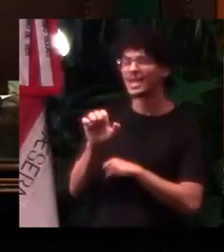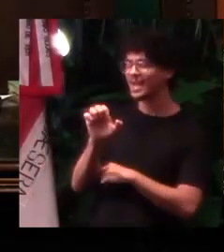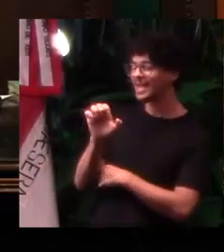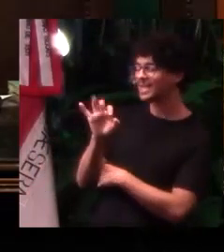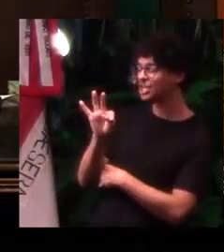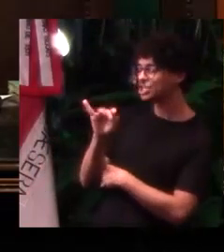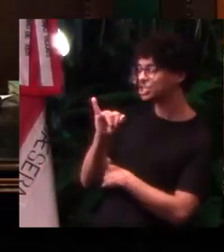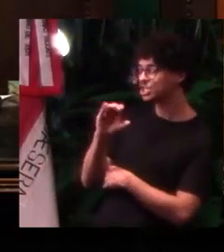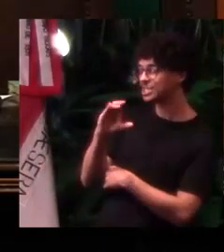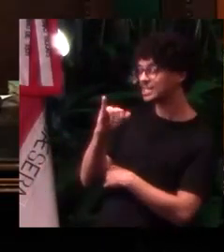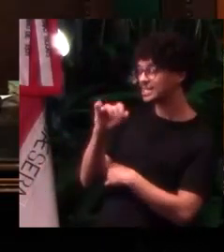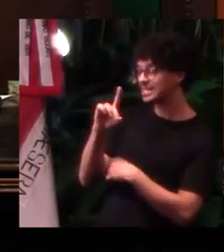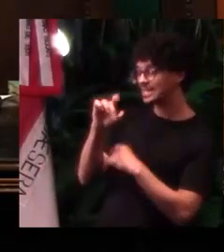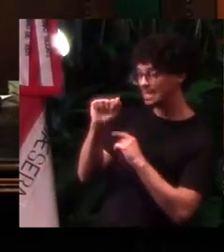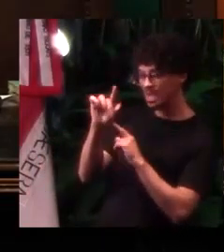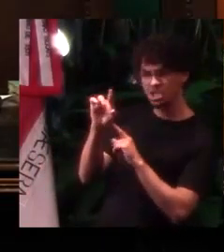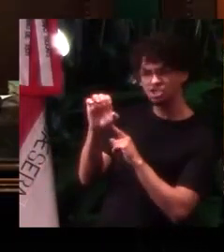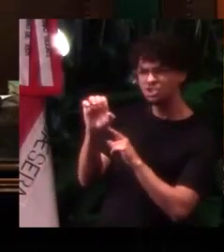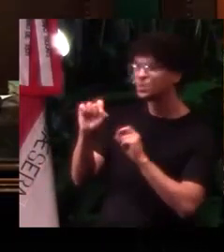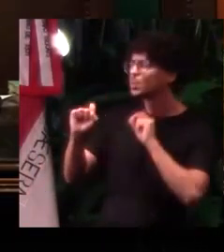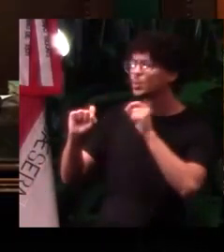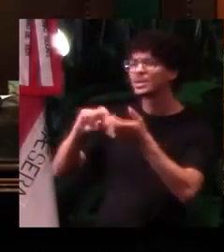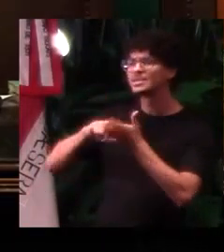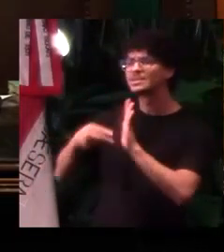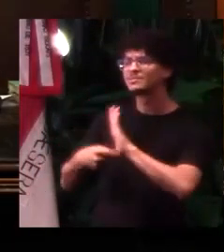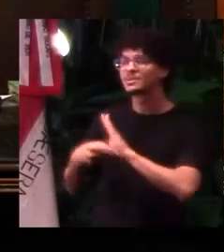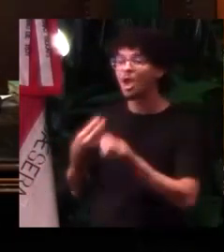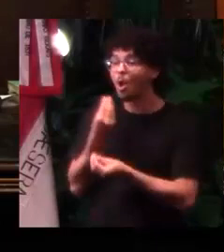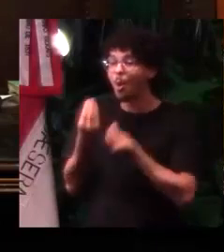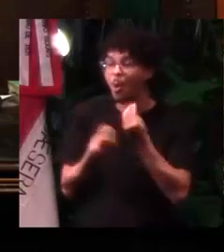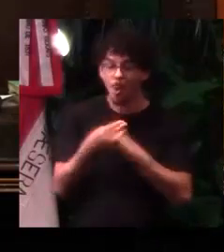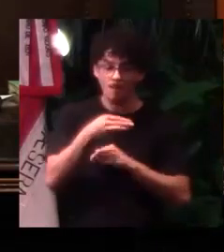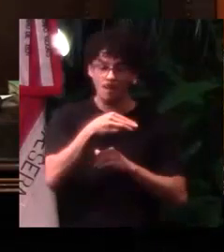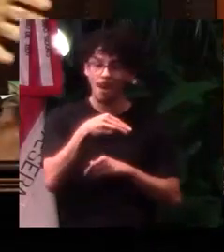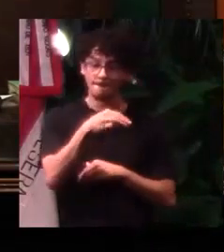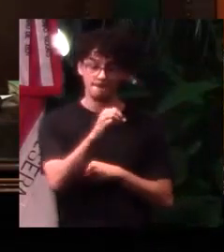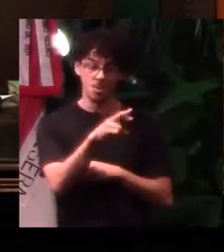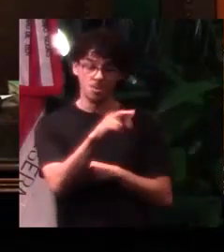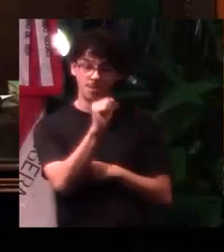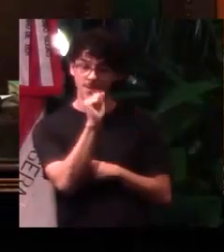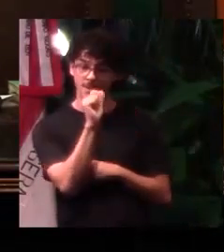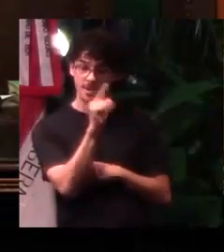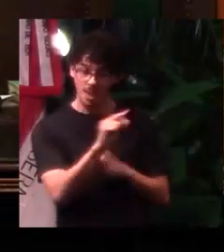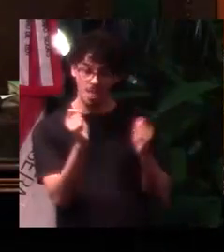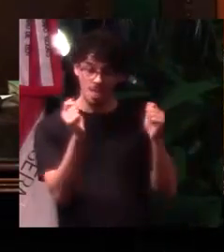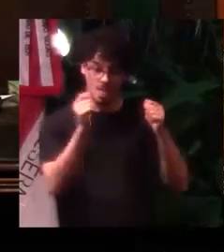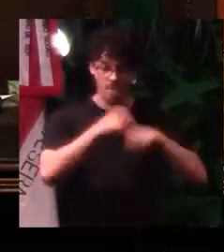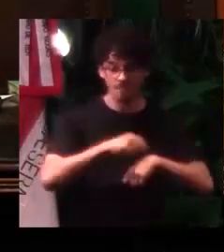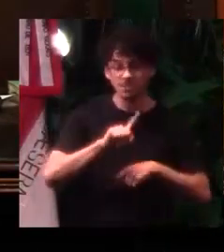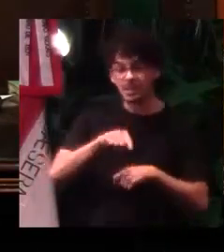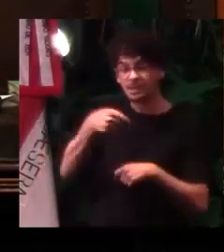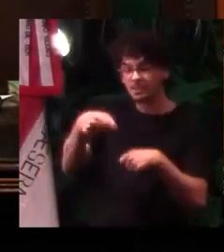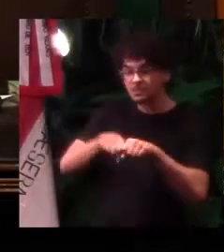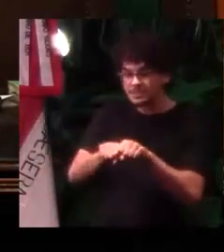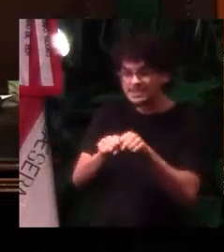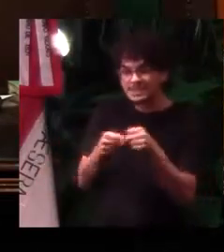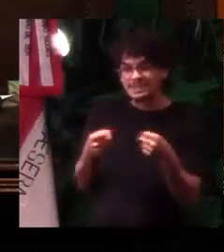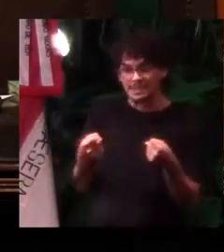que era a forma como a moralidade seria possível depois da ruptura da